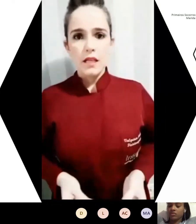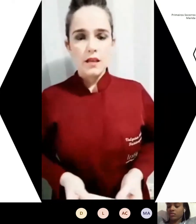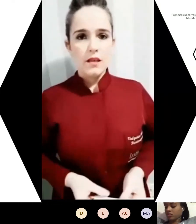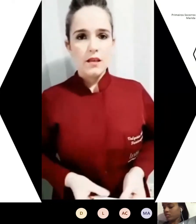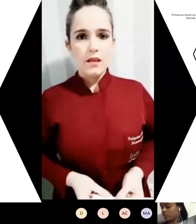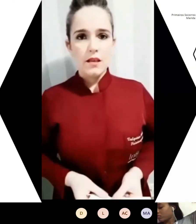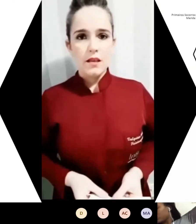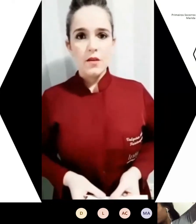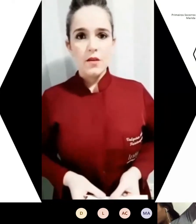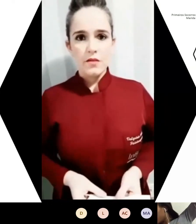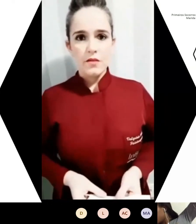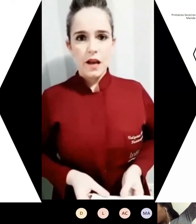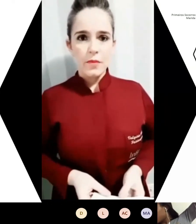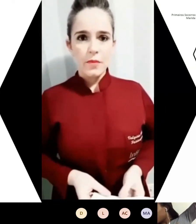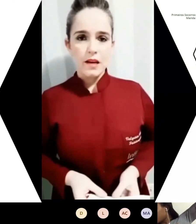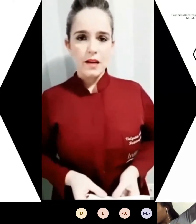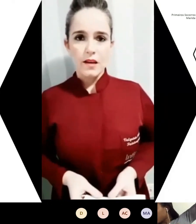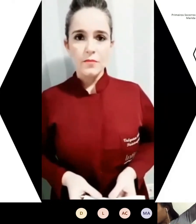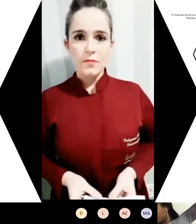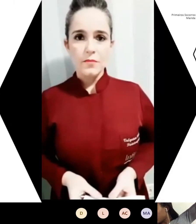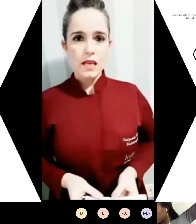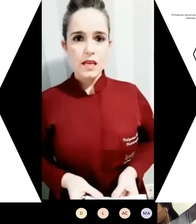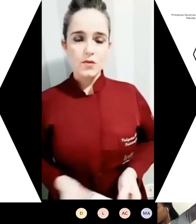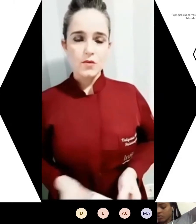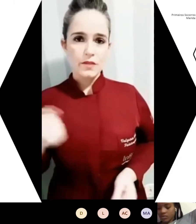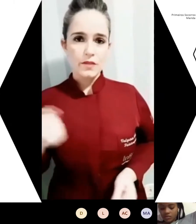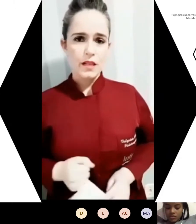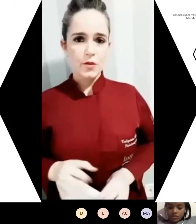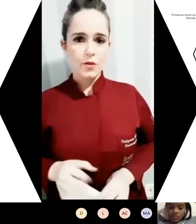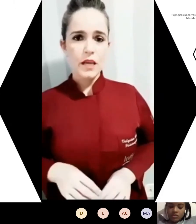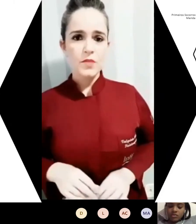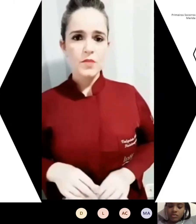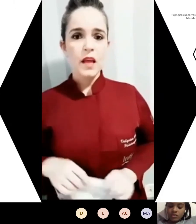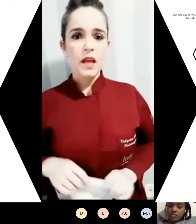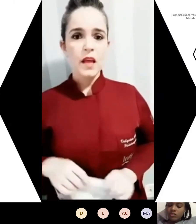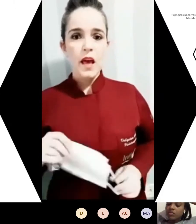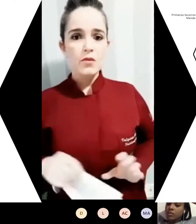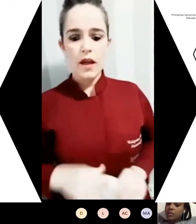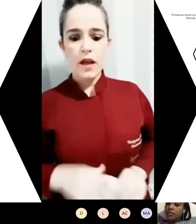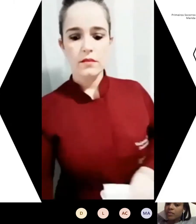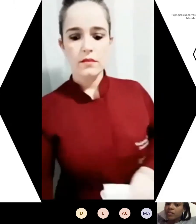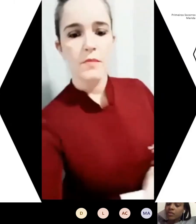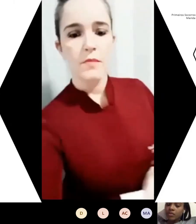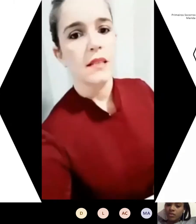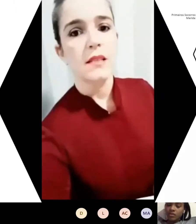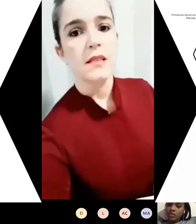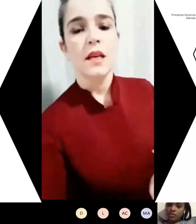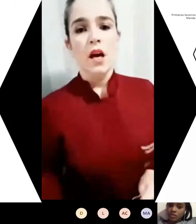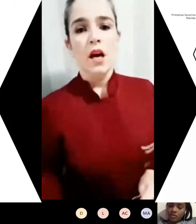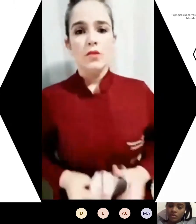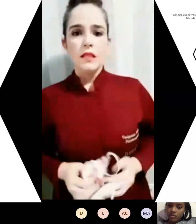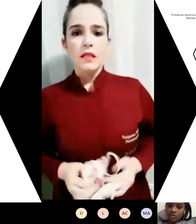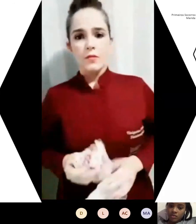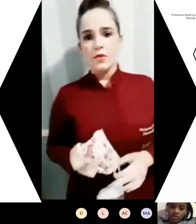Outra coisa que eu quero falar para vocês, como eu já falei anteriormente, é o uso correto das